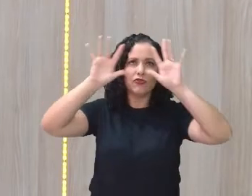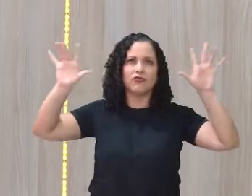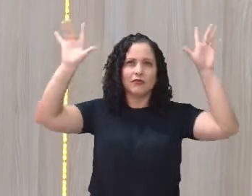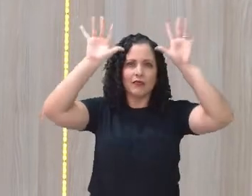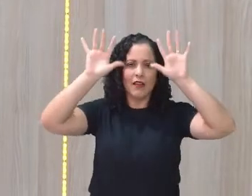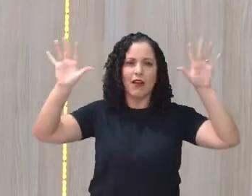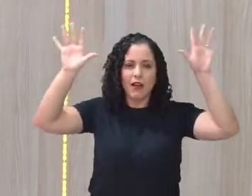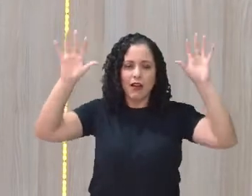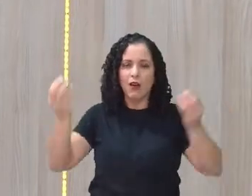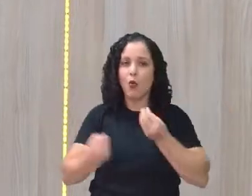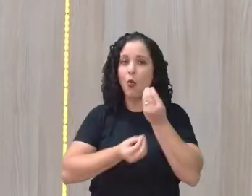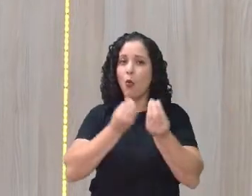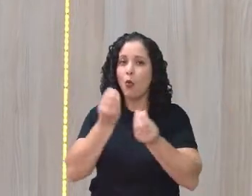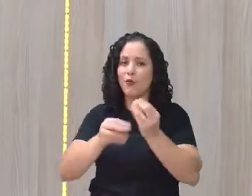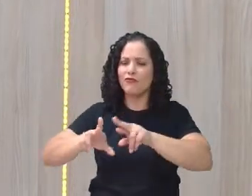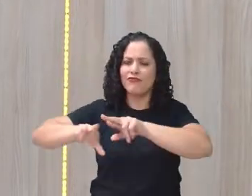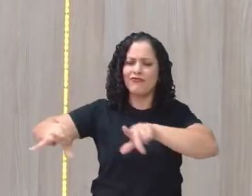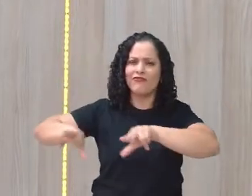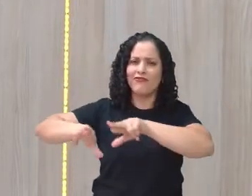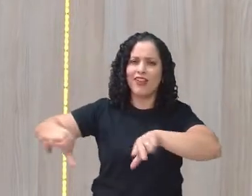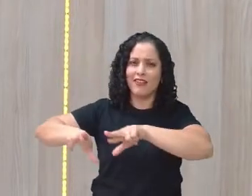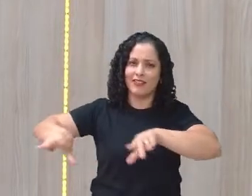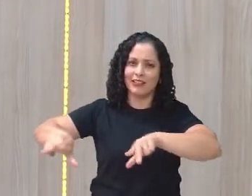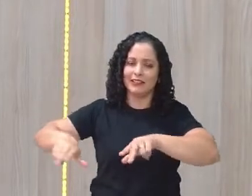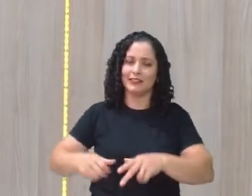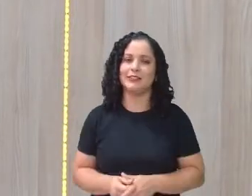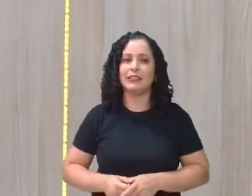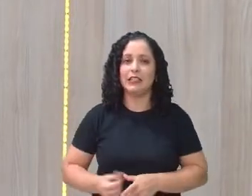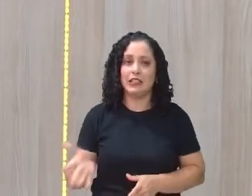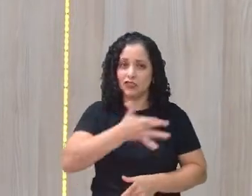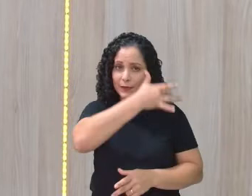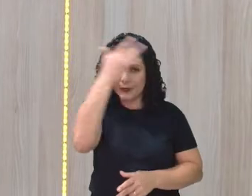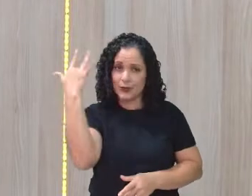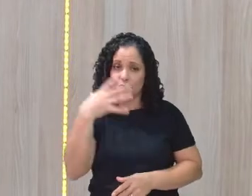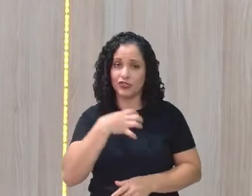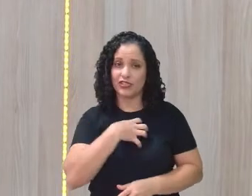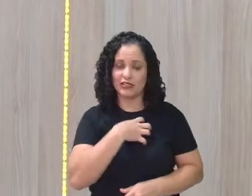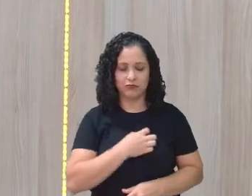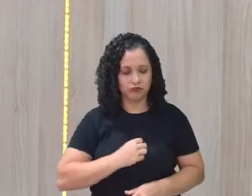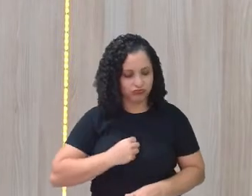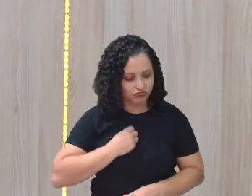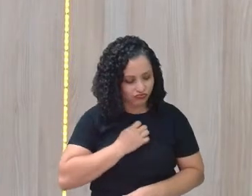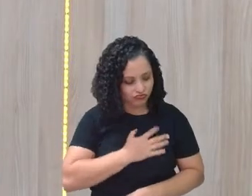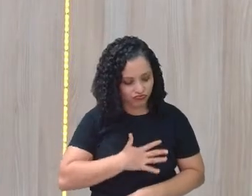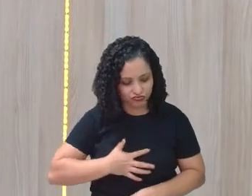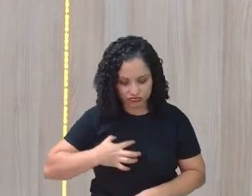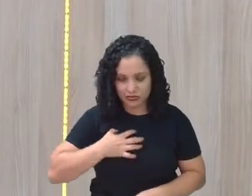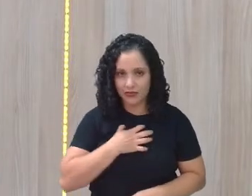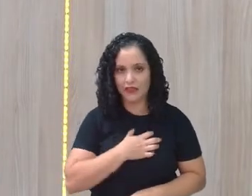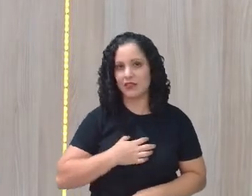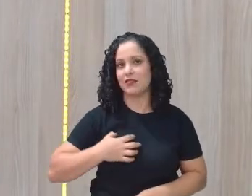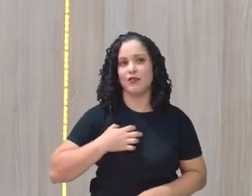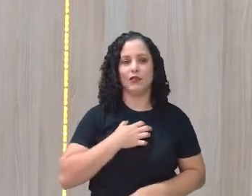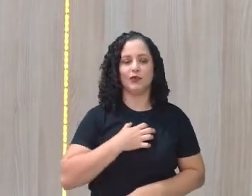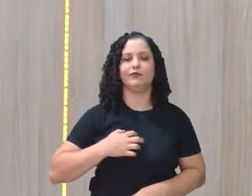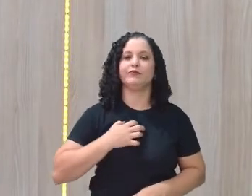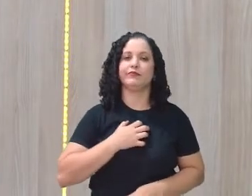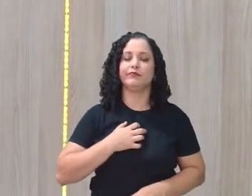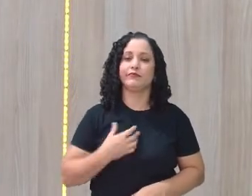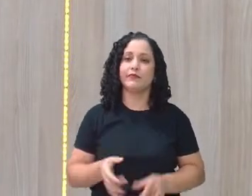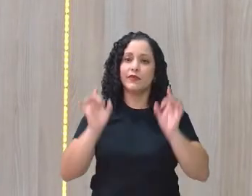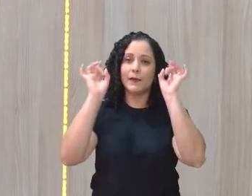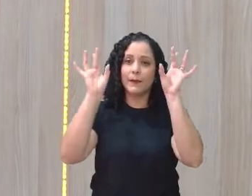possível, que não fosse aquele, já estava causando uma insatisfação na sociedade, né? E principalmente aí,